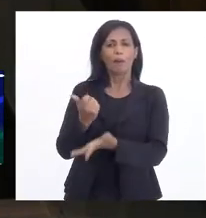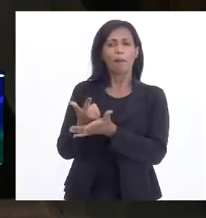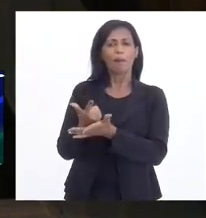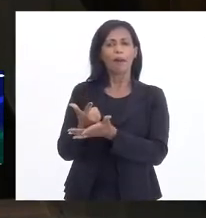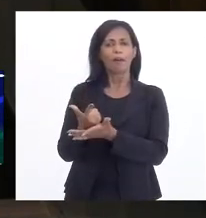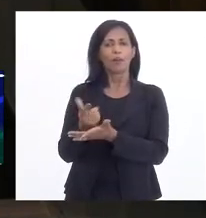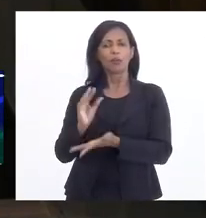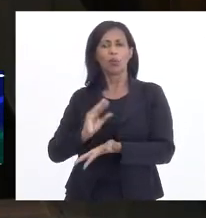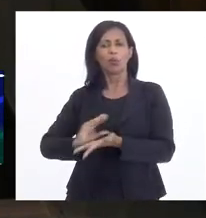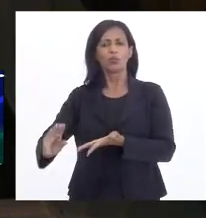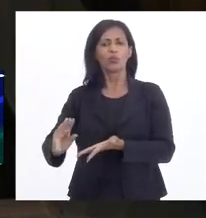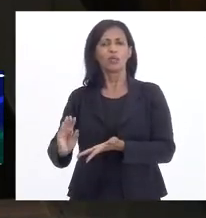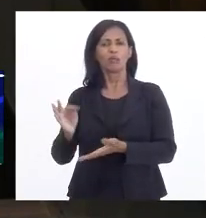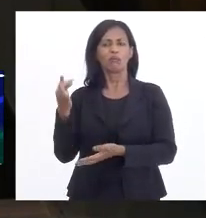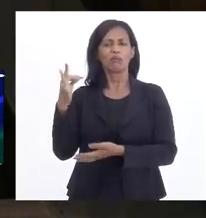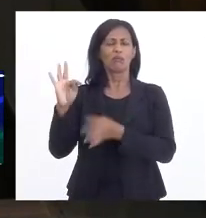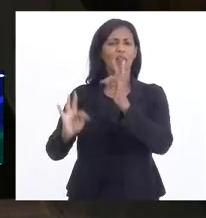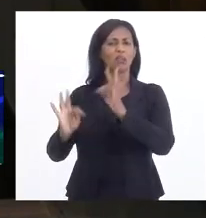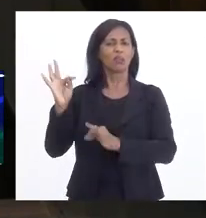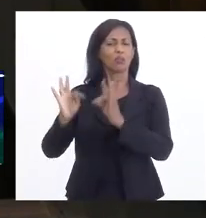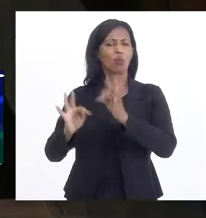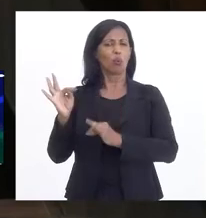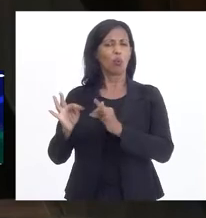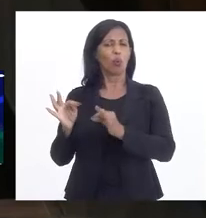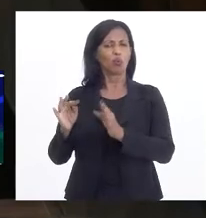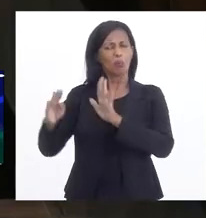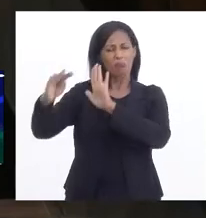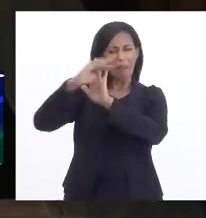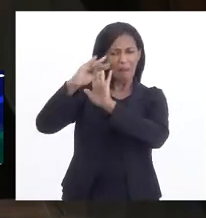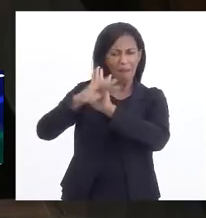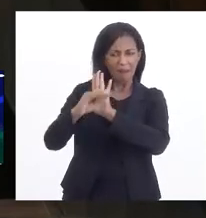professor, criando uma série de regras